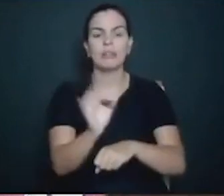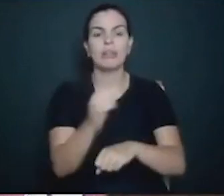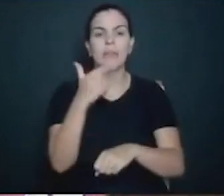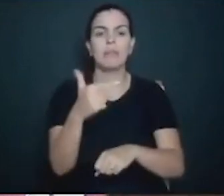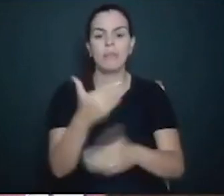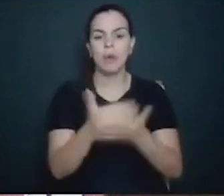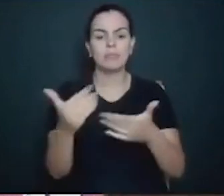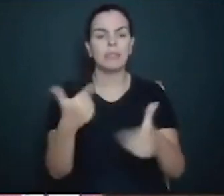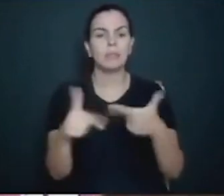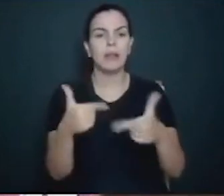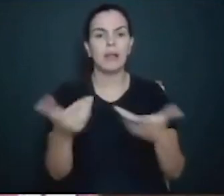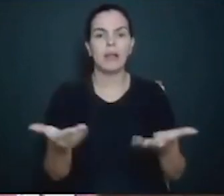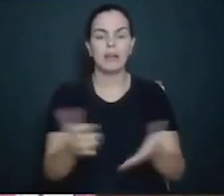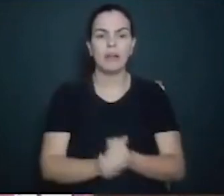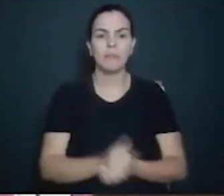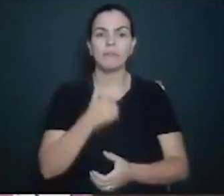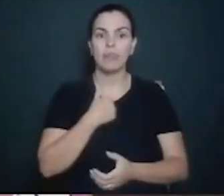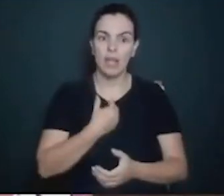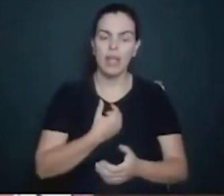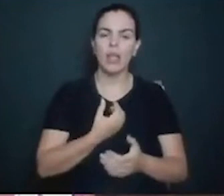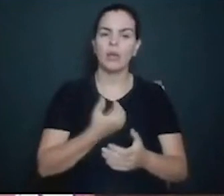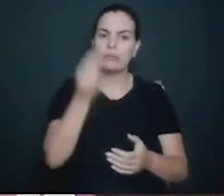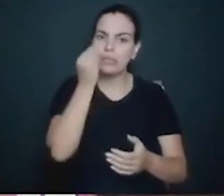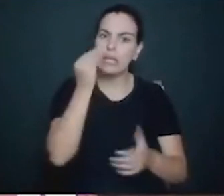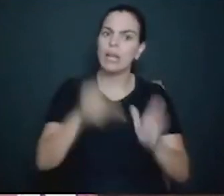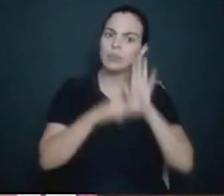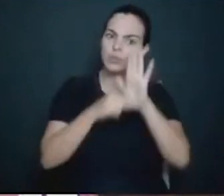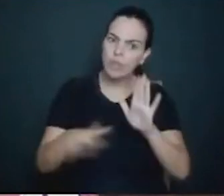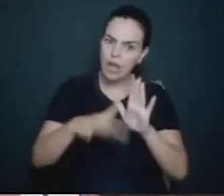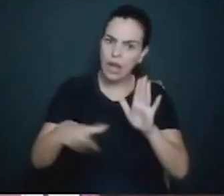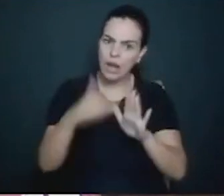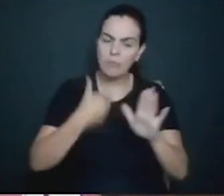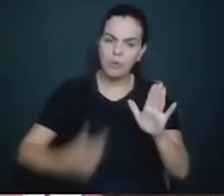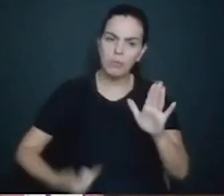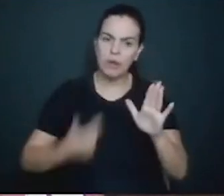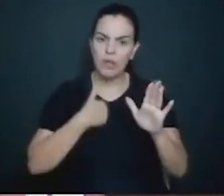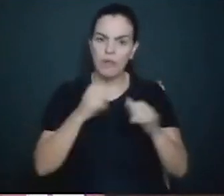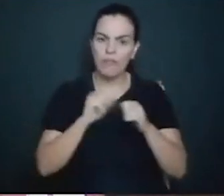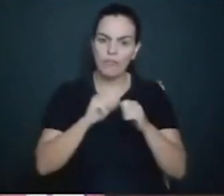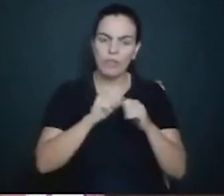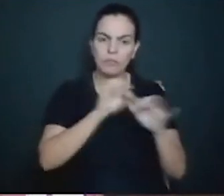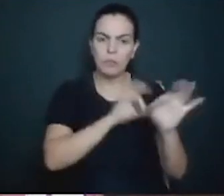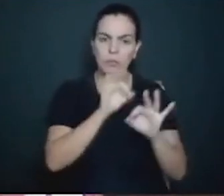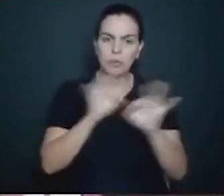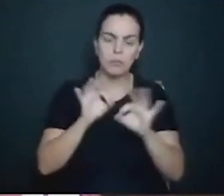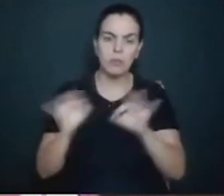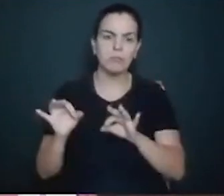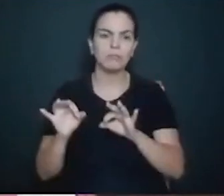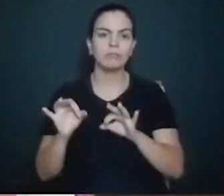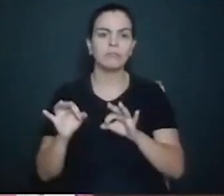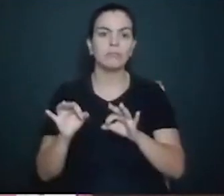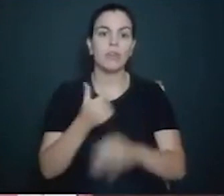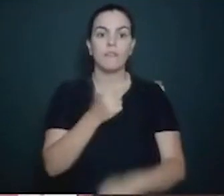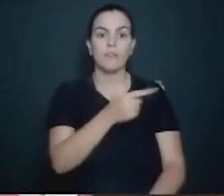com a gestão pública, fiz um levantamento sobre o plano de governo do prefeito Rafael Greca, de 2021 a 2022. Sugiro